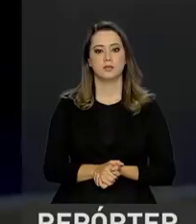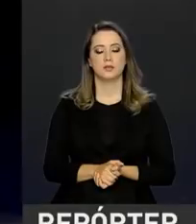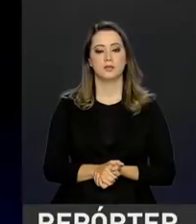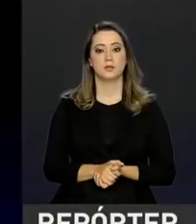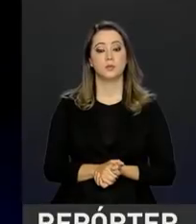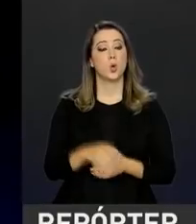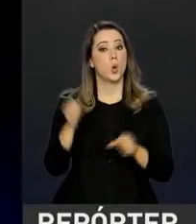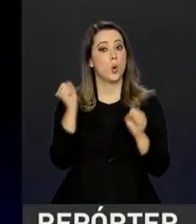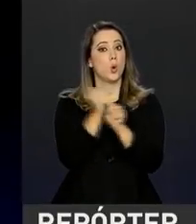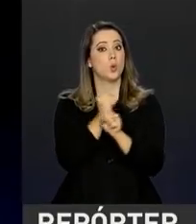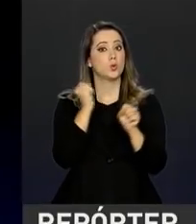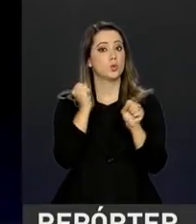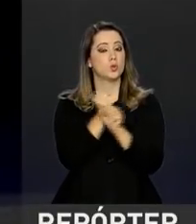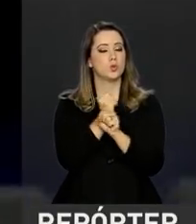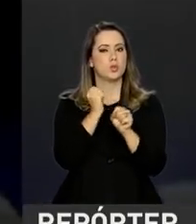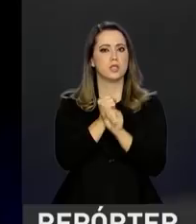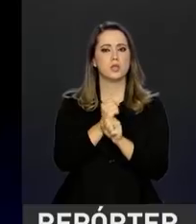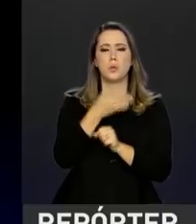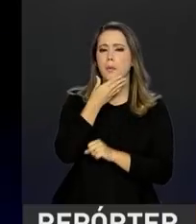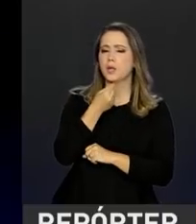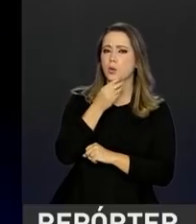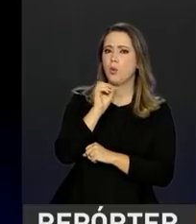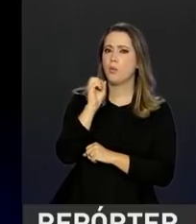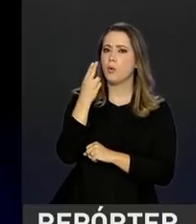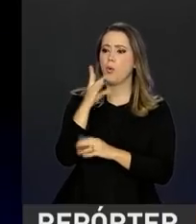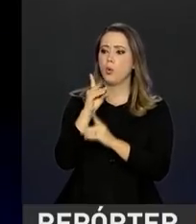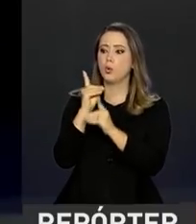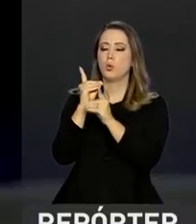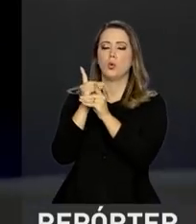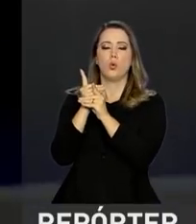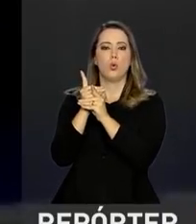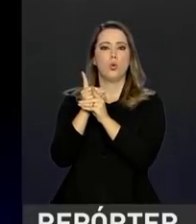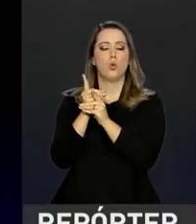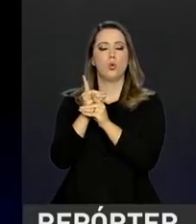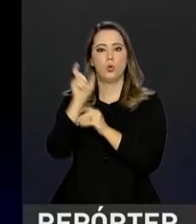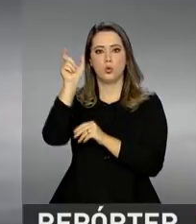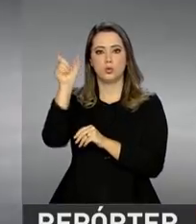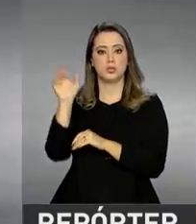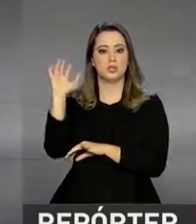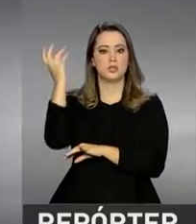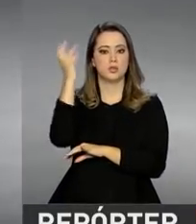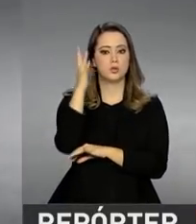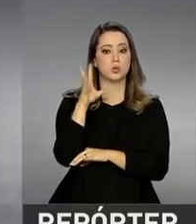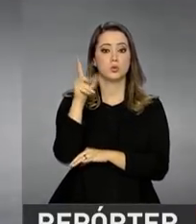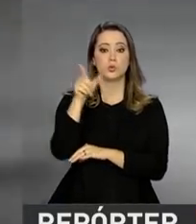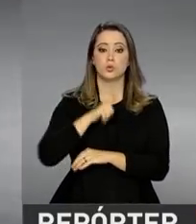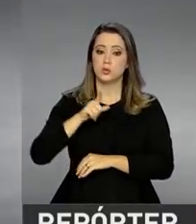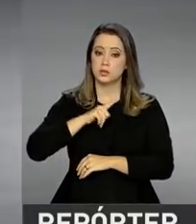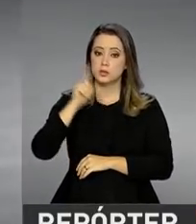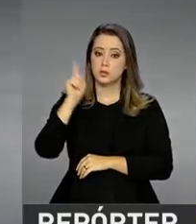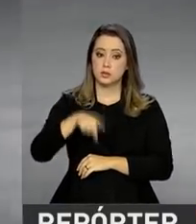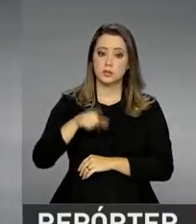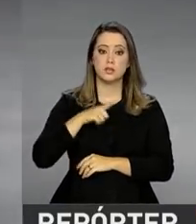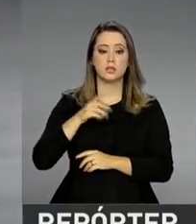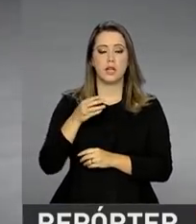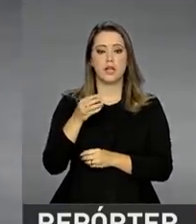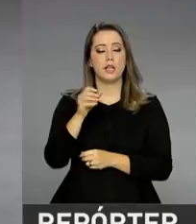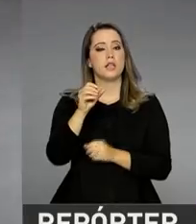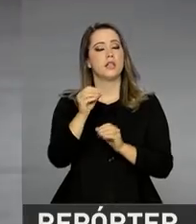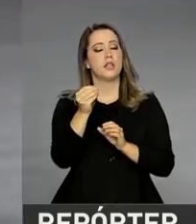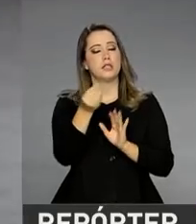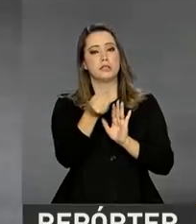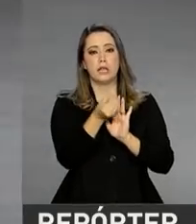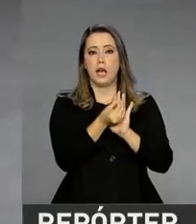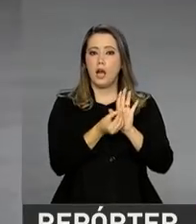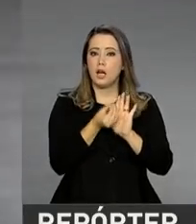construído pelo homem ou encontrado na natureza, visível a olho nu ou não. Tudo que existe é feito de átomos. Quando